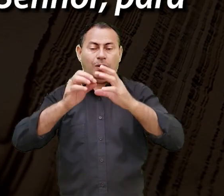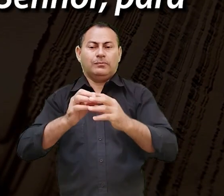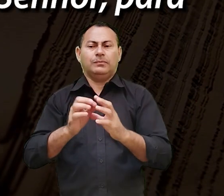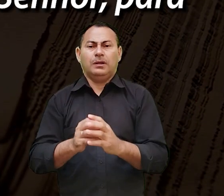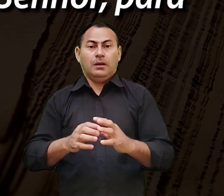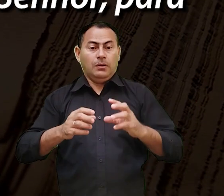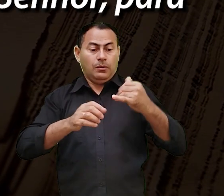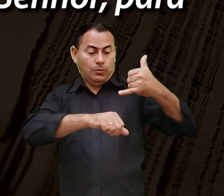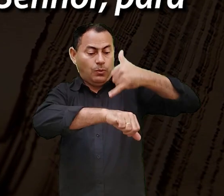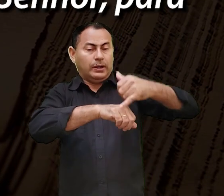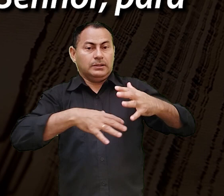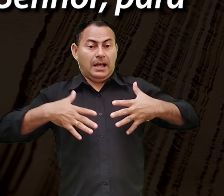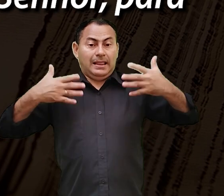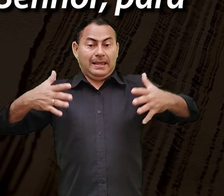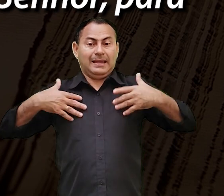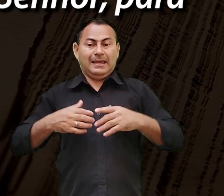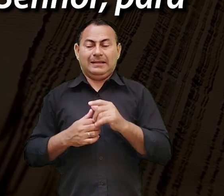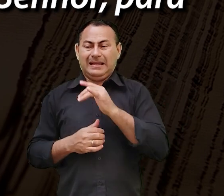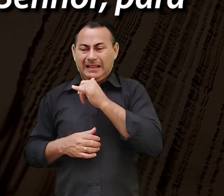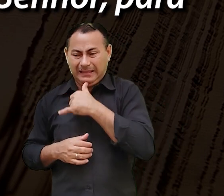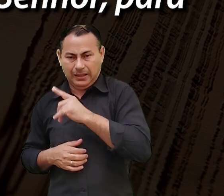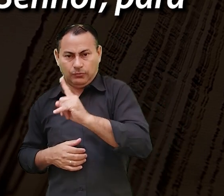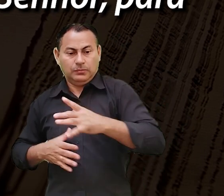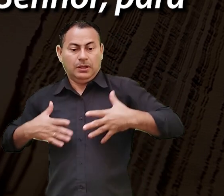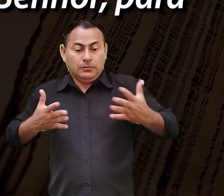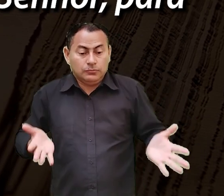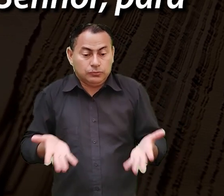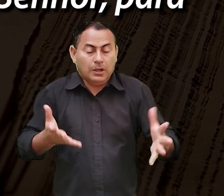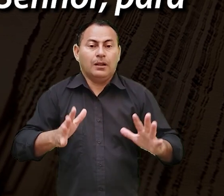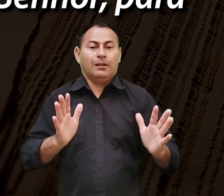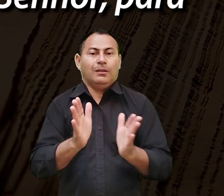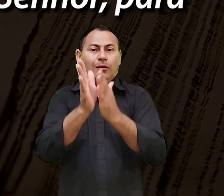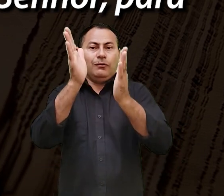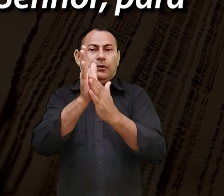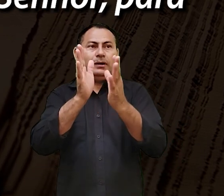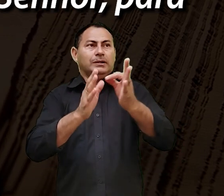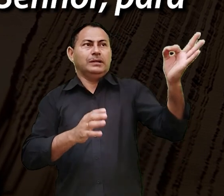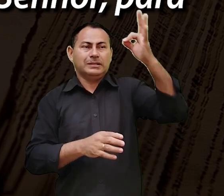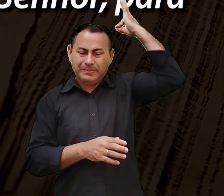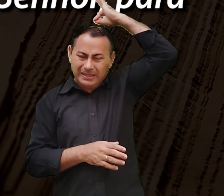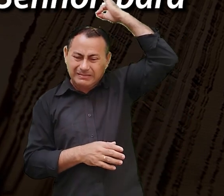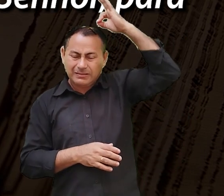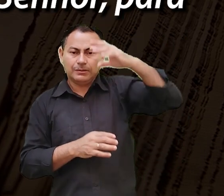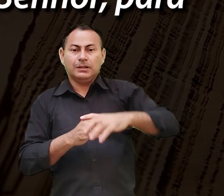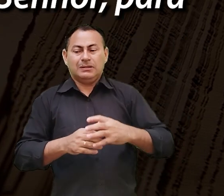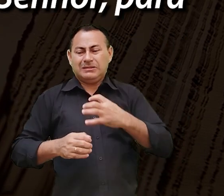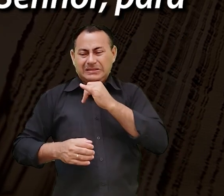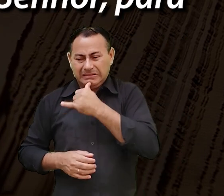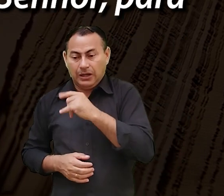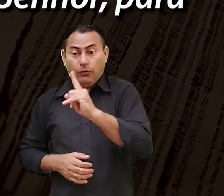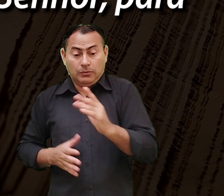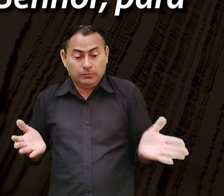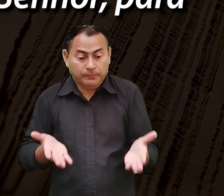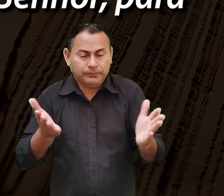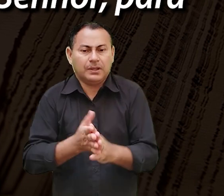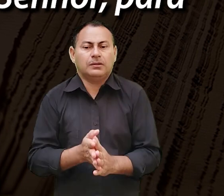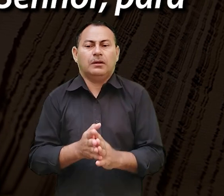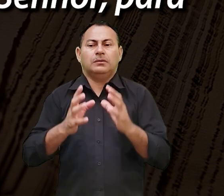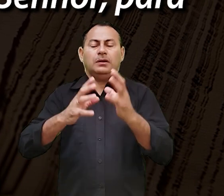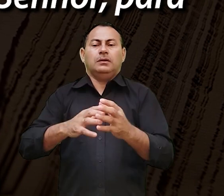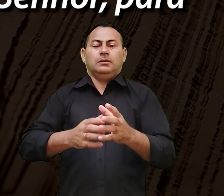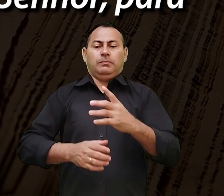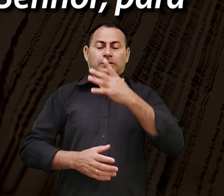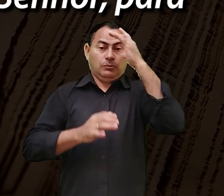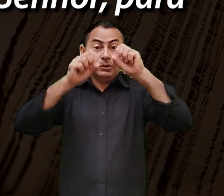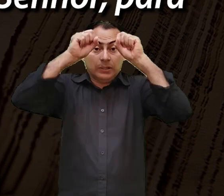cinzas, o óleo da alegria em vez de pranto e um manto de louvor em vez de espírito deprimido. Eles serão chamados